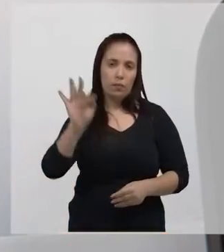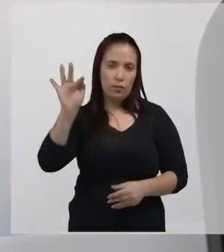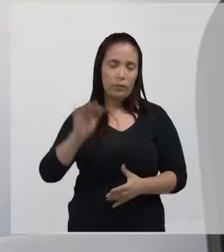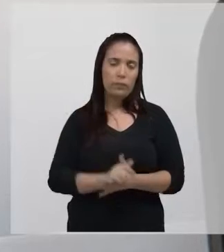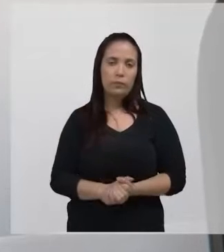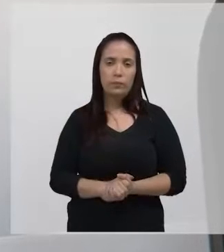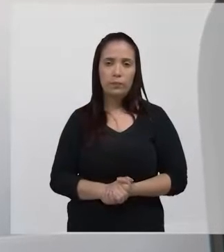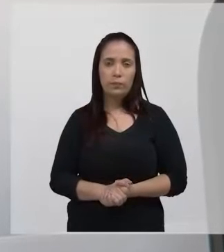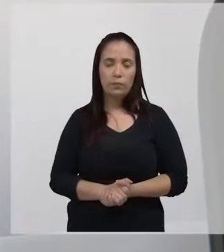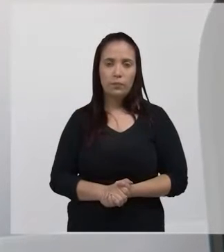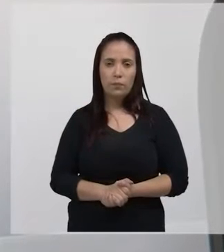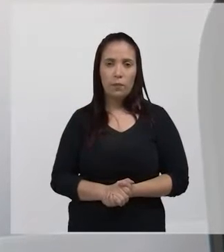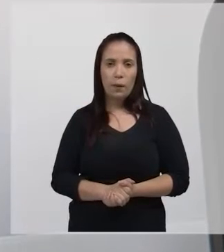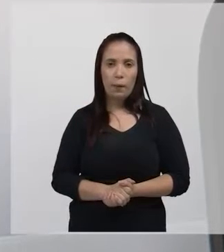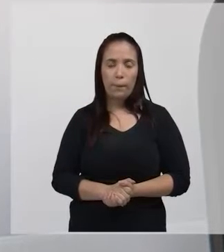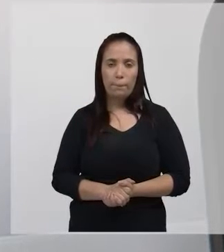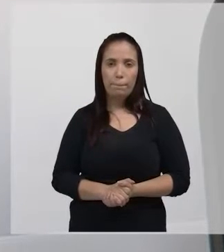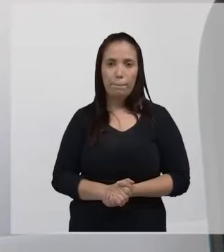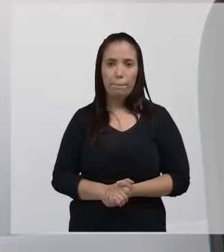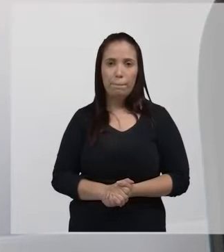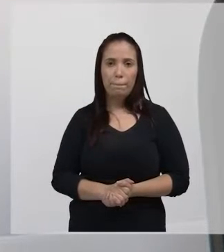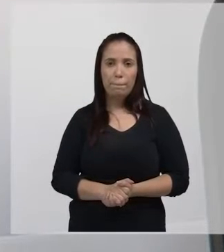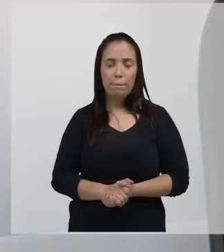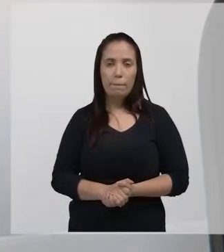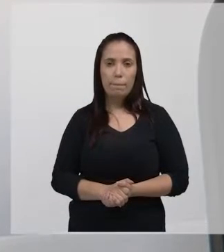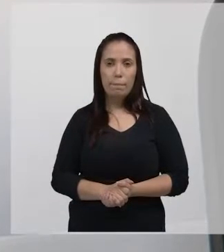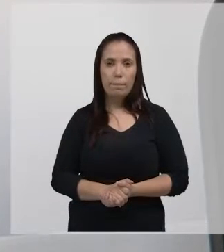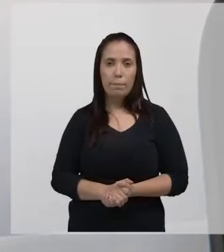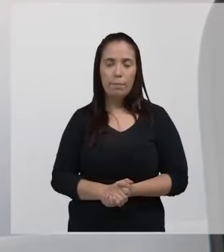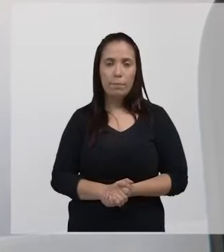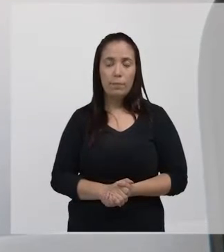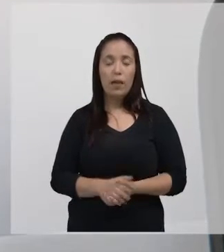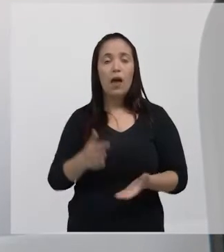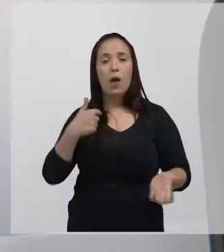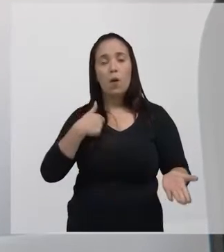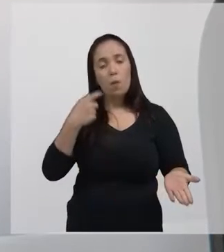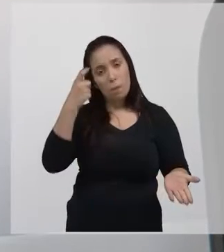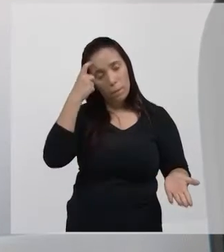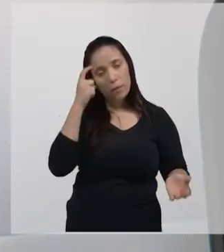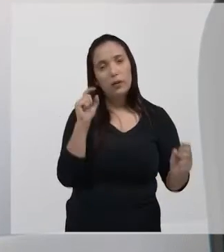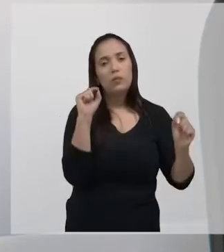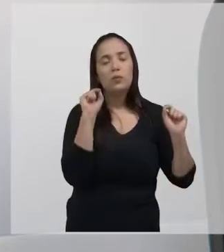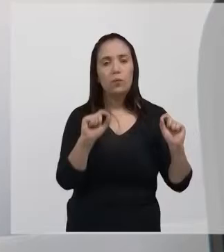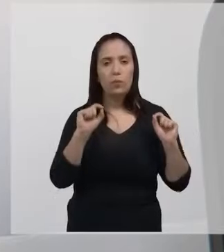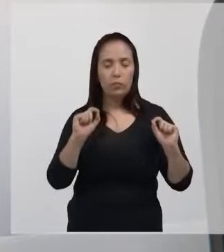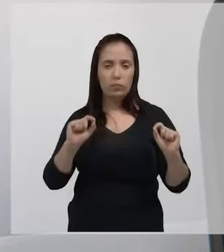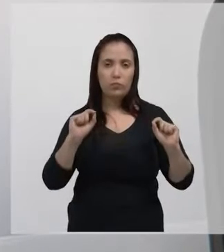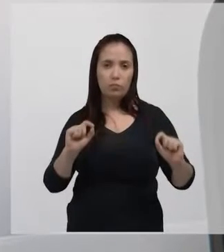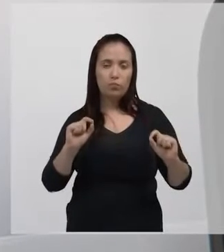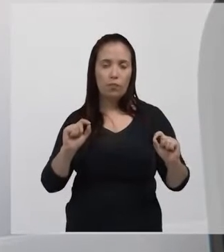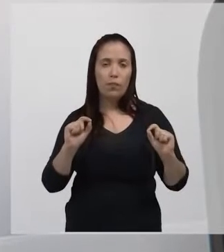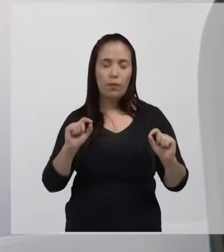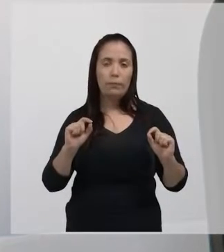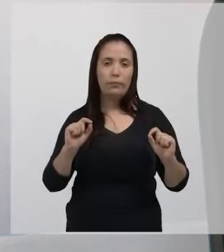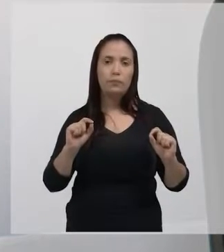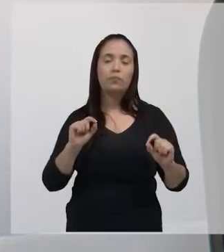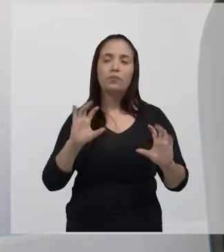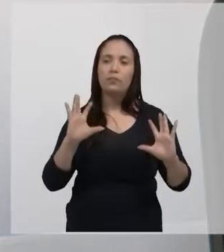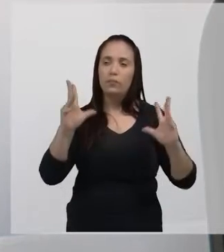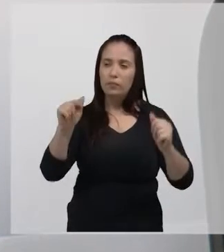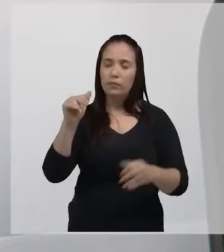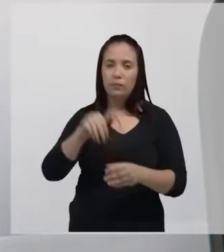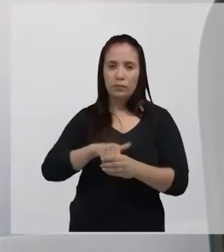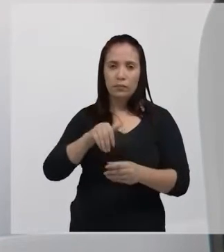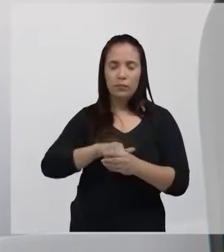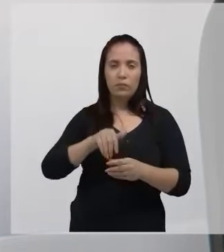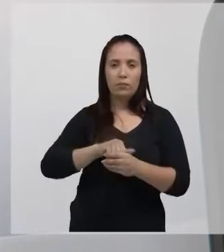dúvida. O que eu avalio é que, de alguma maneira também, uma parte desse eleitorado